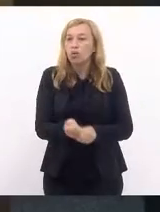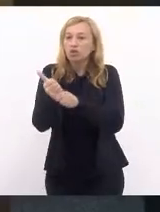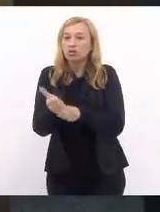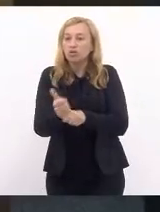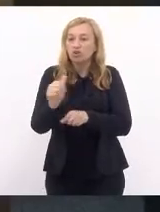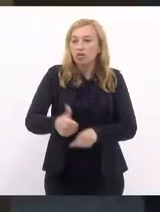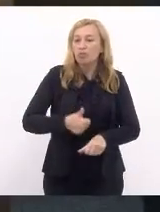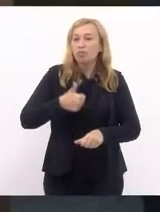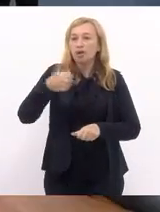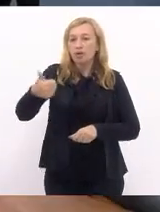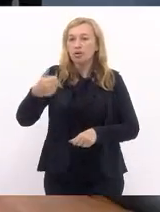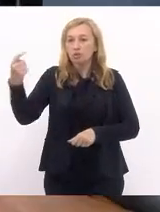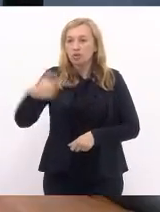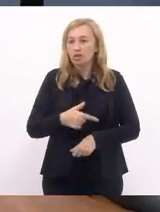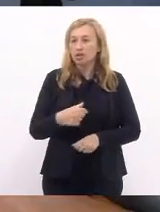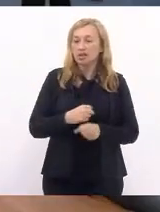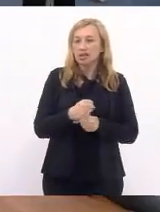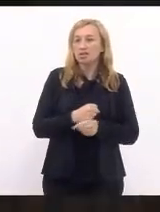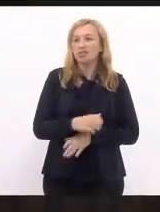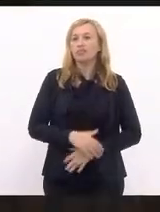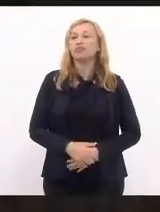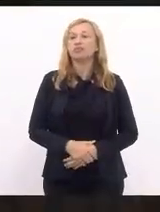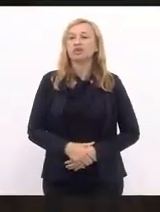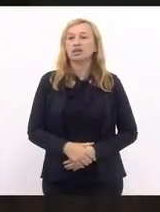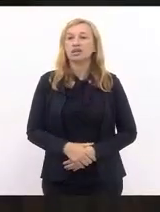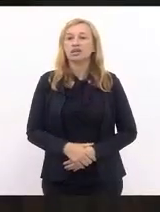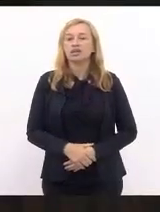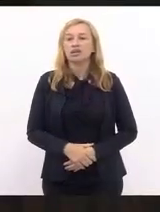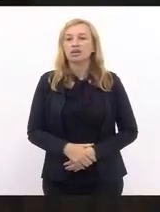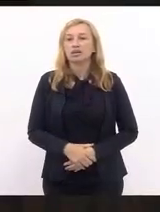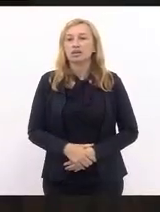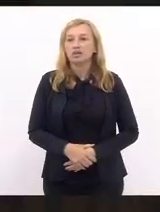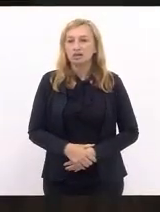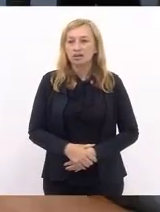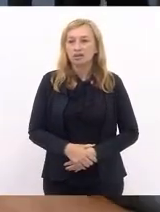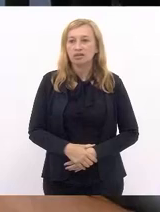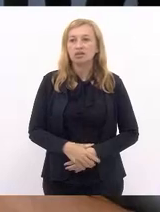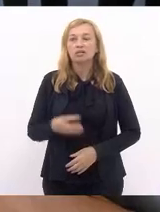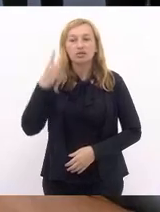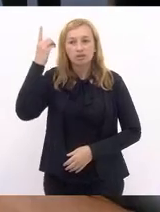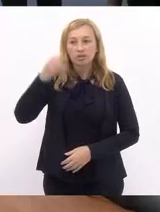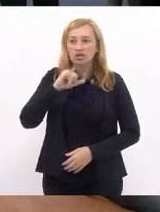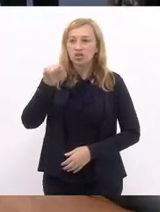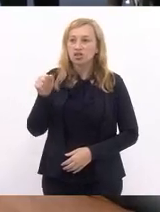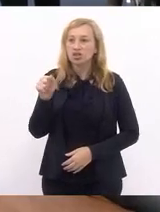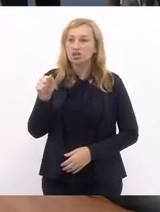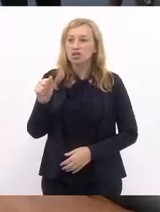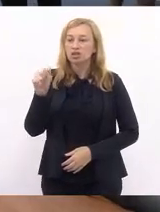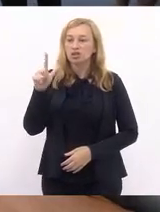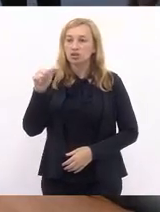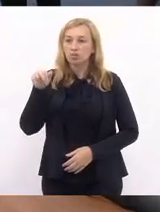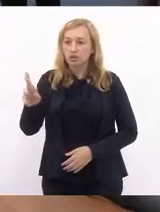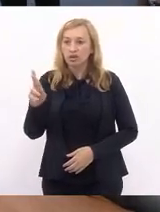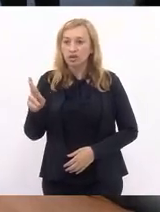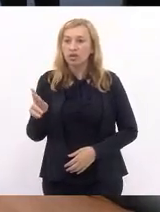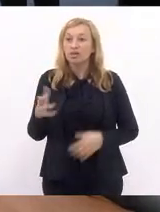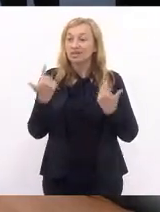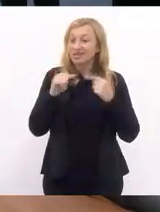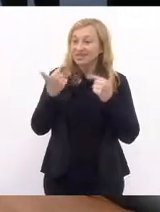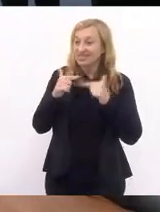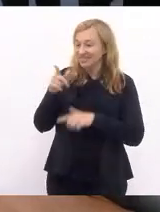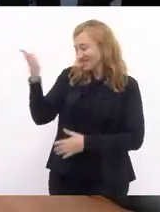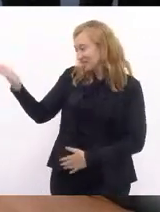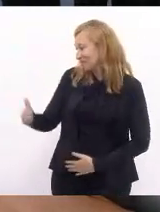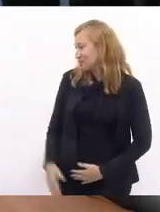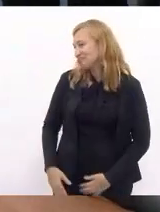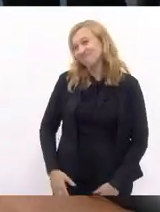melhor do que foi esse ano resultado do bicho o presidente tô rindo aqui que